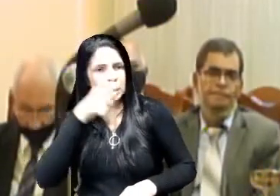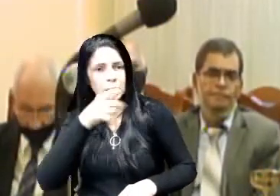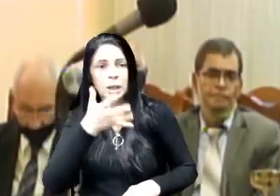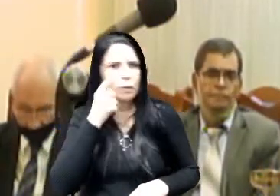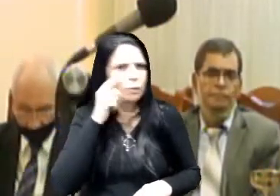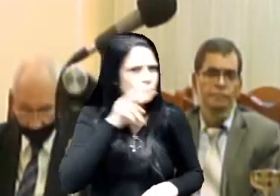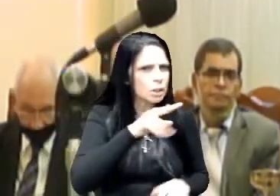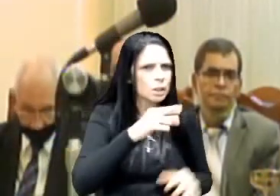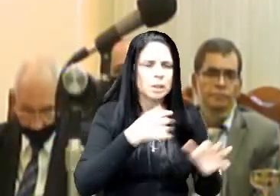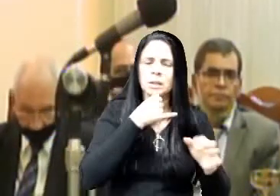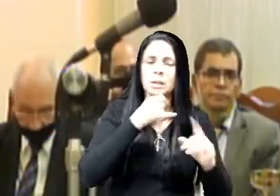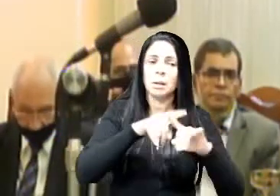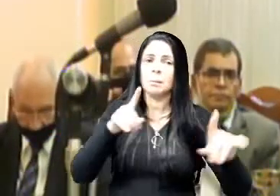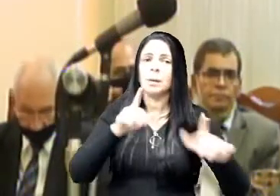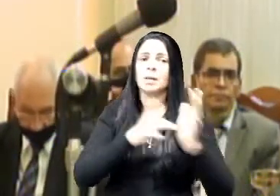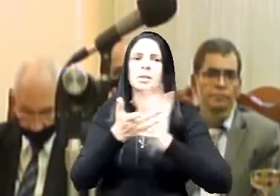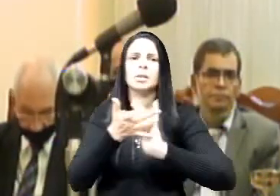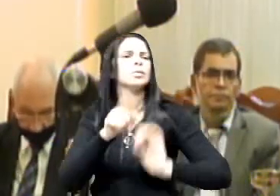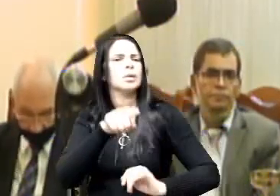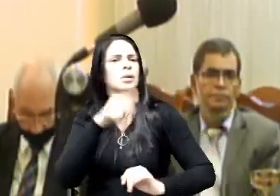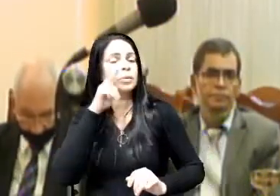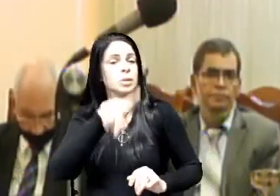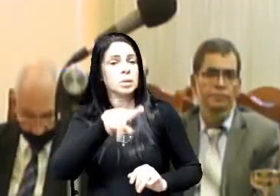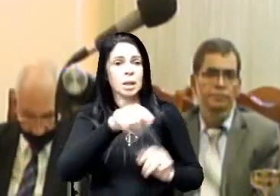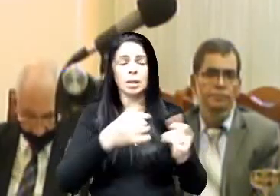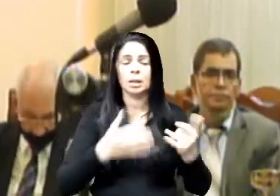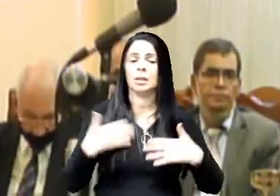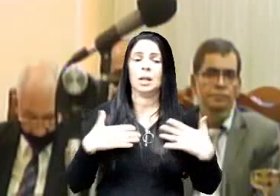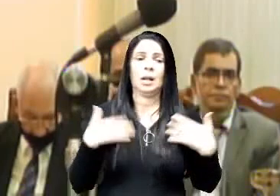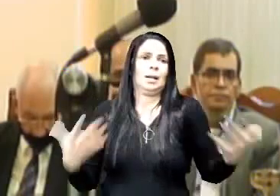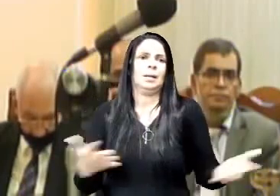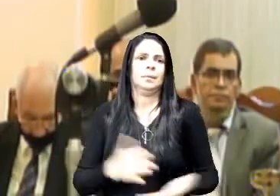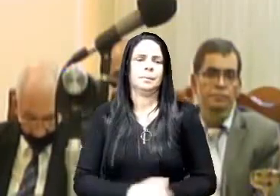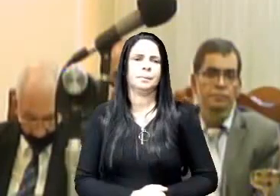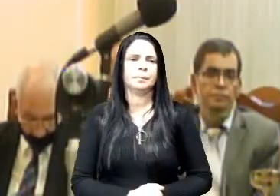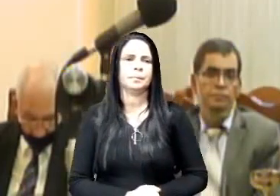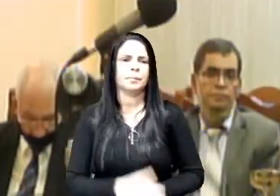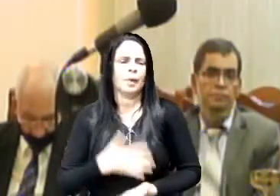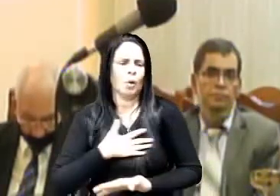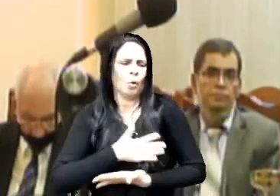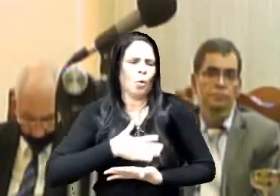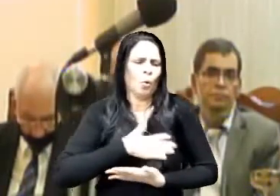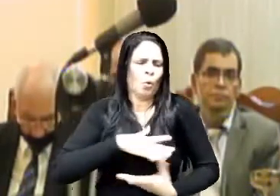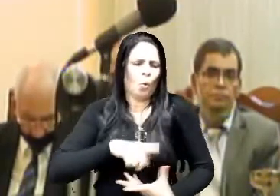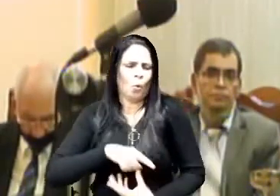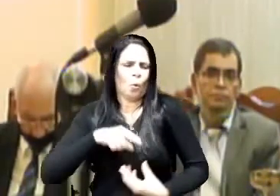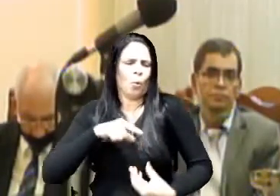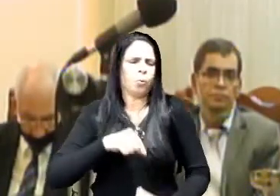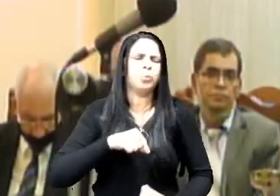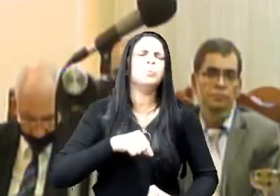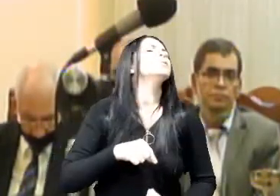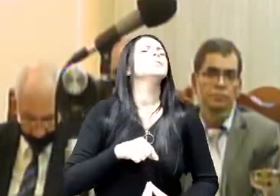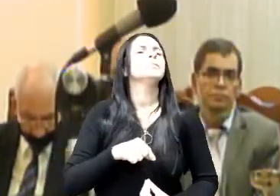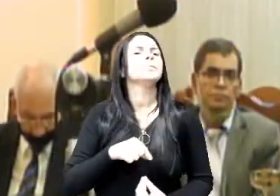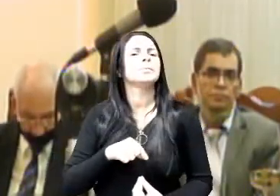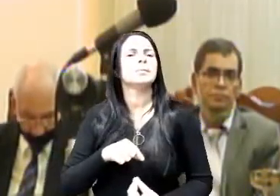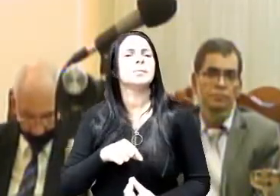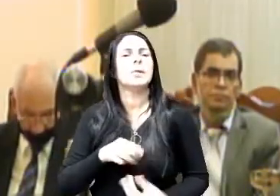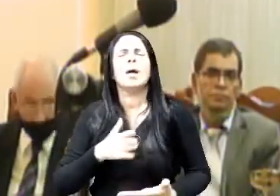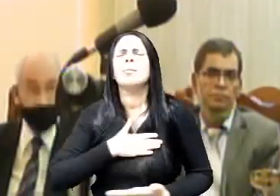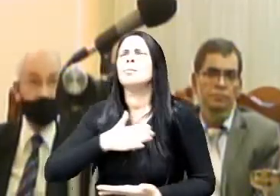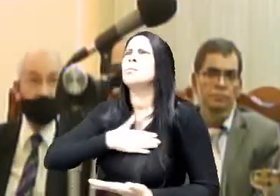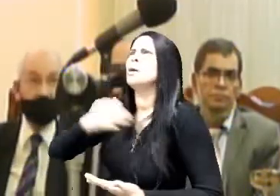alegrai-vos. Exultai, aleluia. Exultar é o gozo na alma, é sentir gozo na alma.